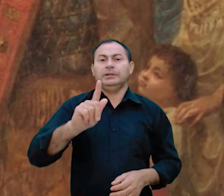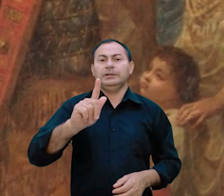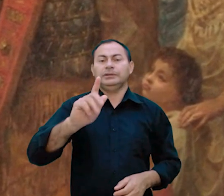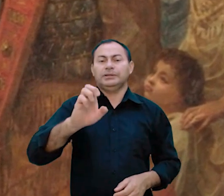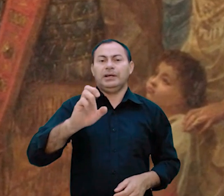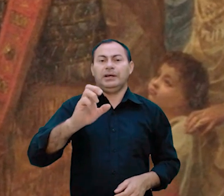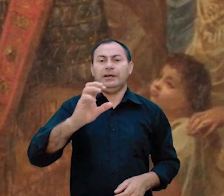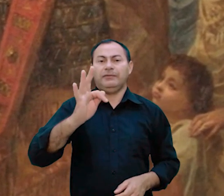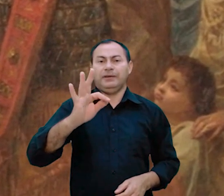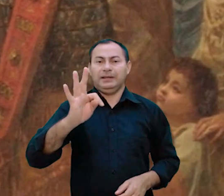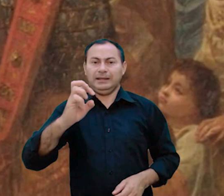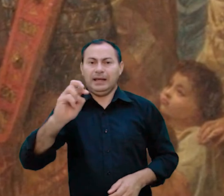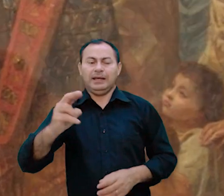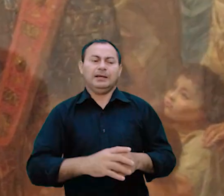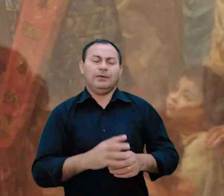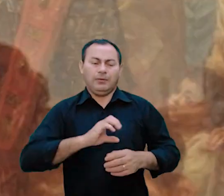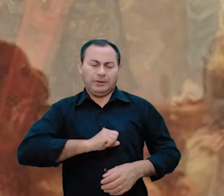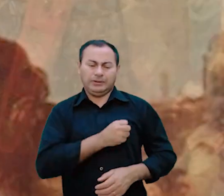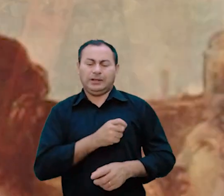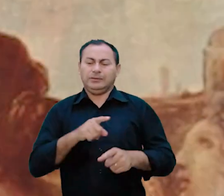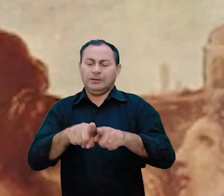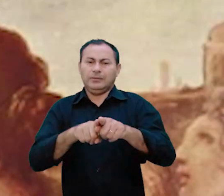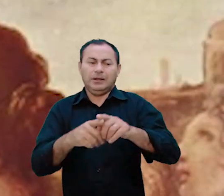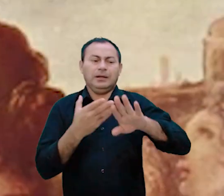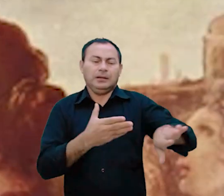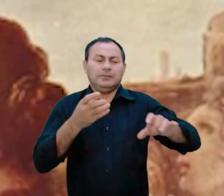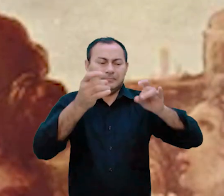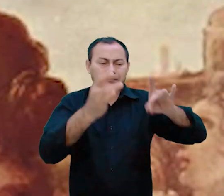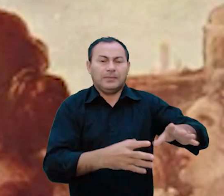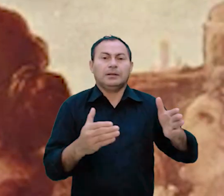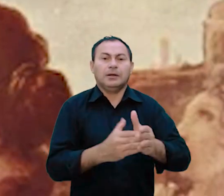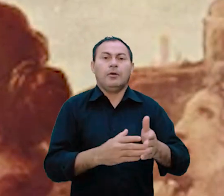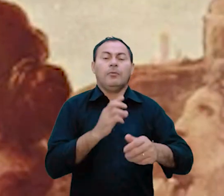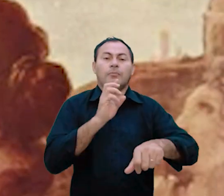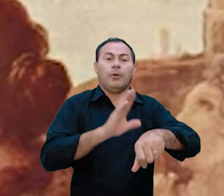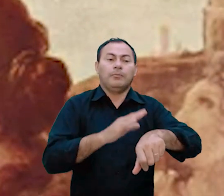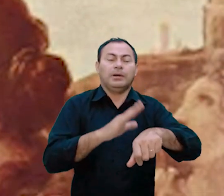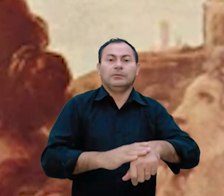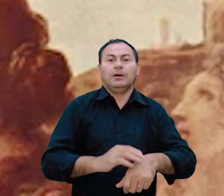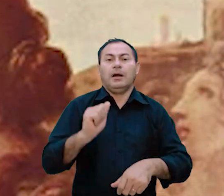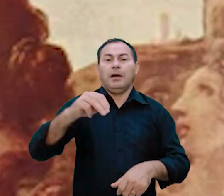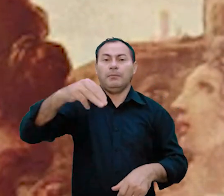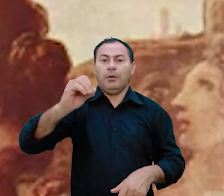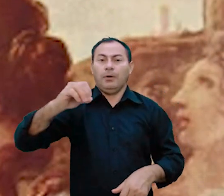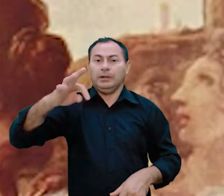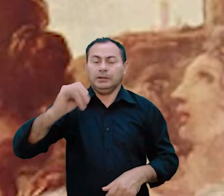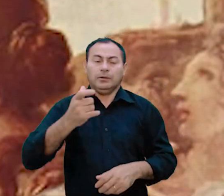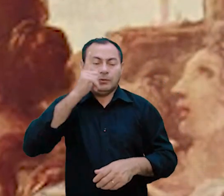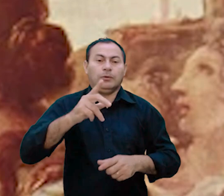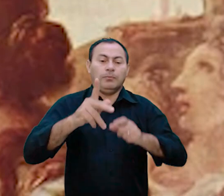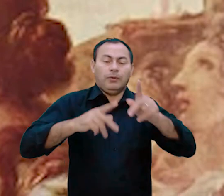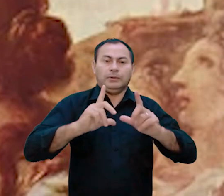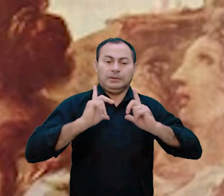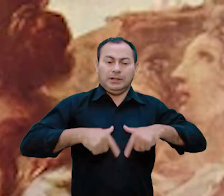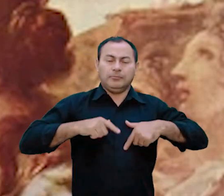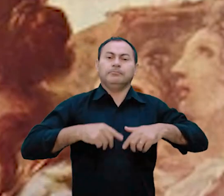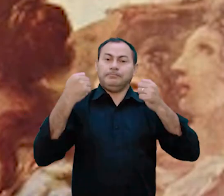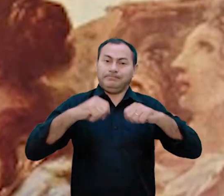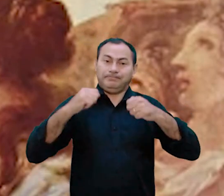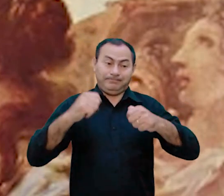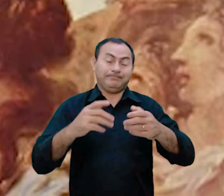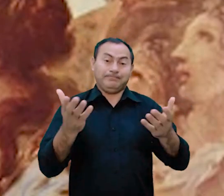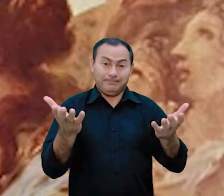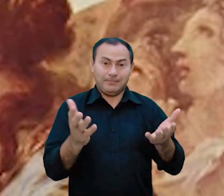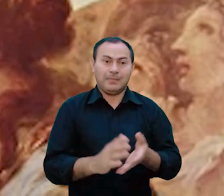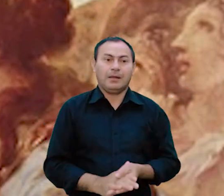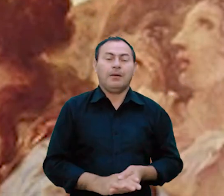Jefté, filho ilegítimo, odiado e desprezado por seus irmãos até o momento em que os amonitas conquistaram o povo de Israel. Aí eles